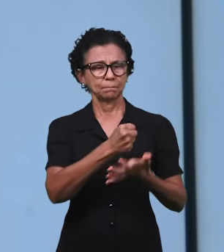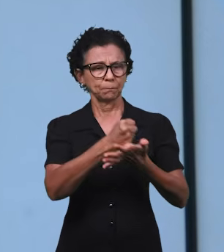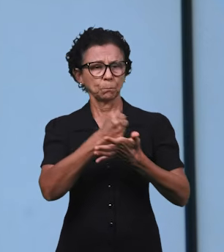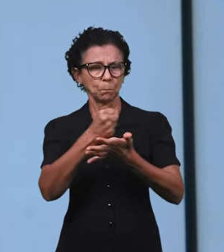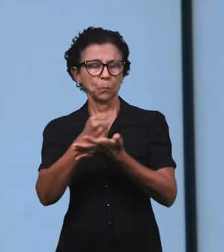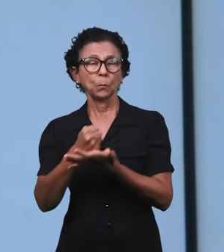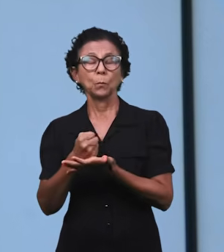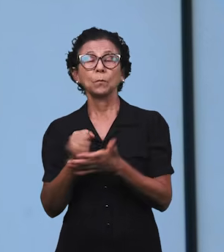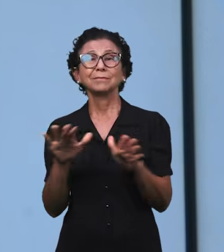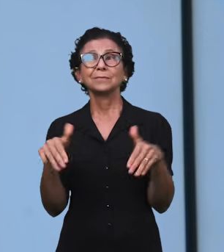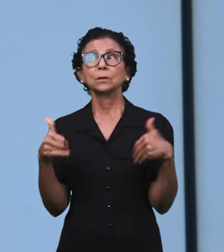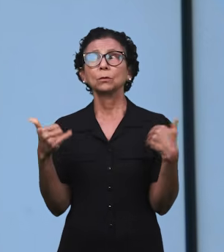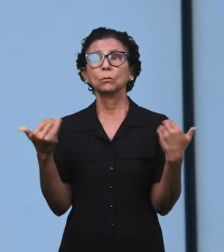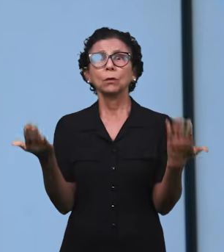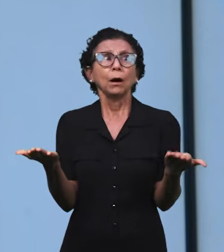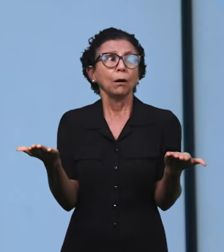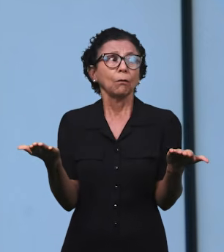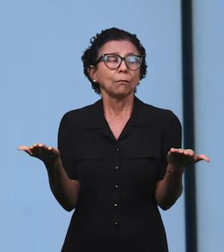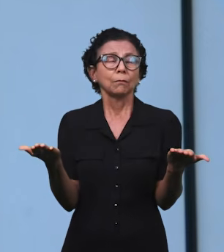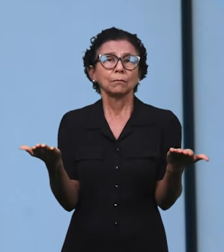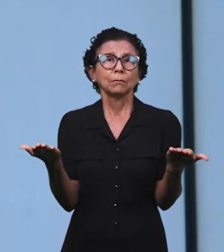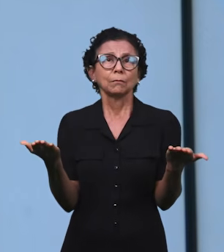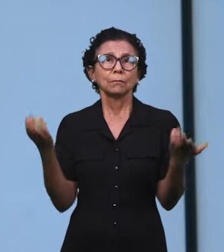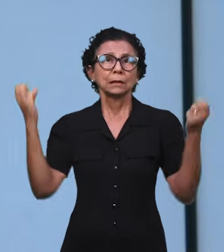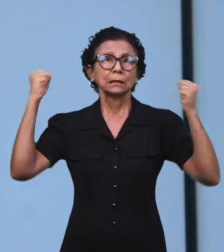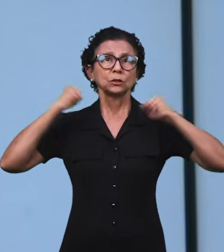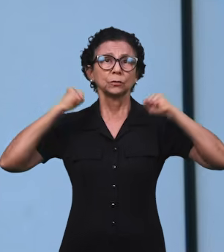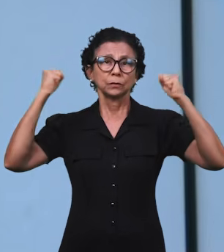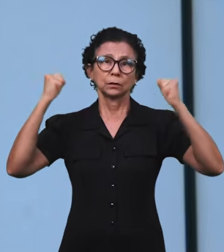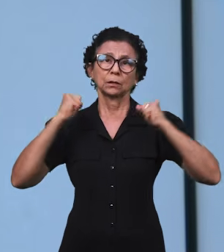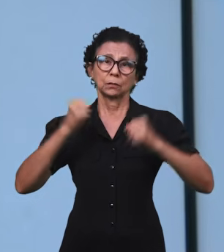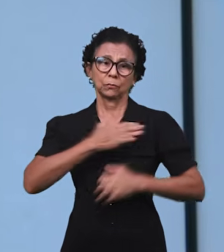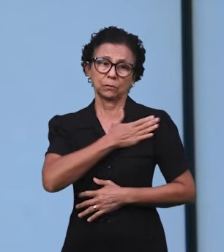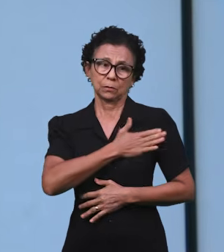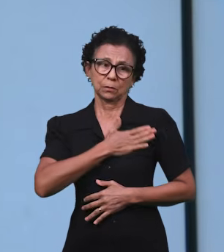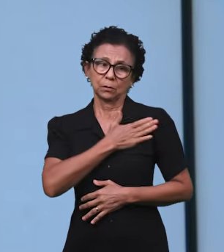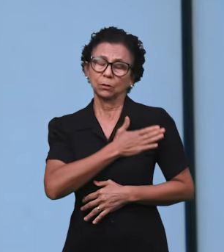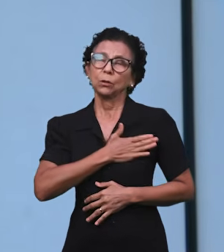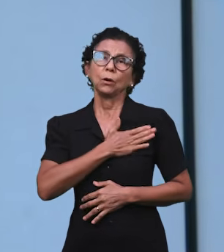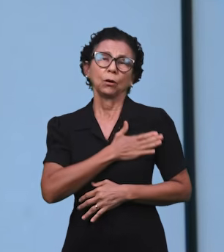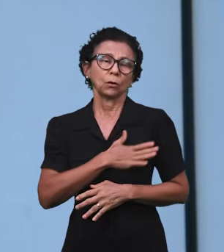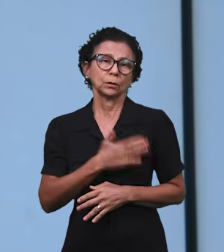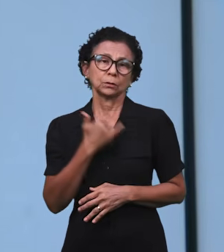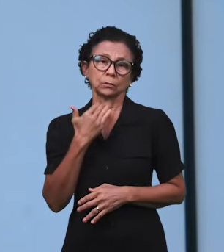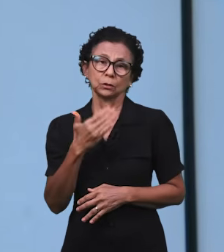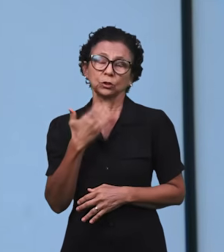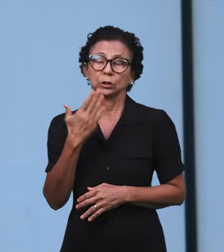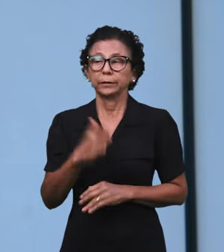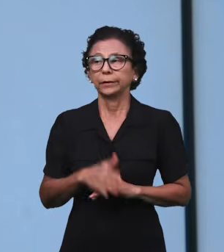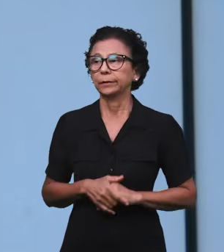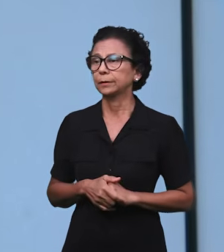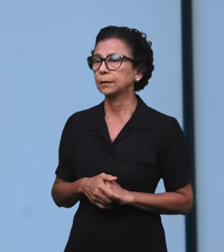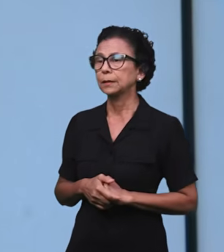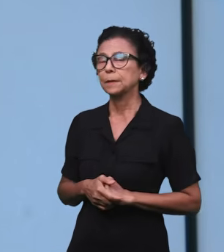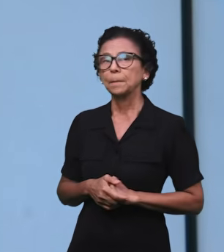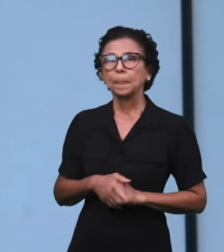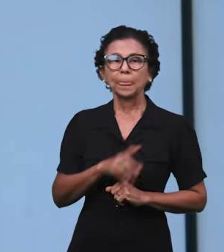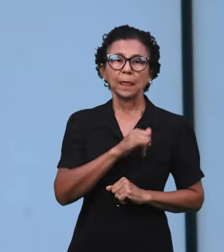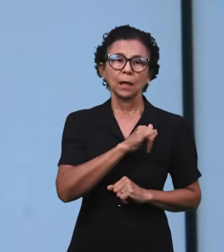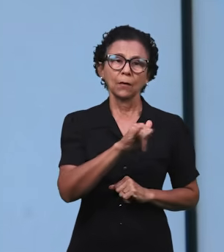apoio. Qual atividade física que eu devo fazer? Eu falo a que você mais se identifica. Não adianta eu mandar um